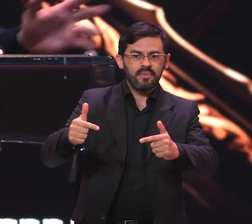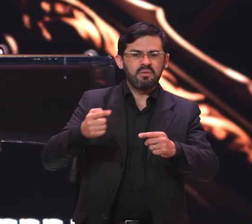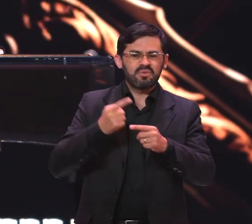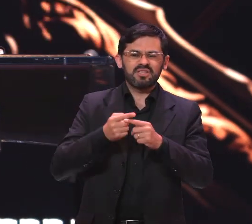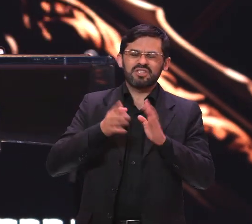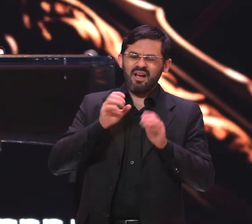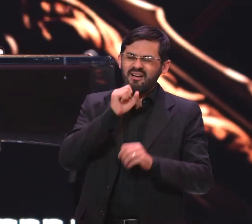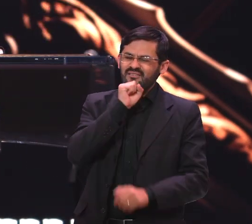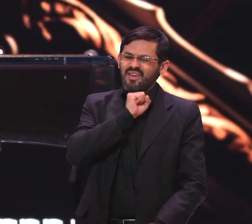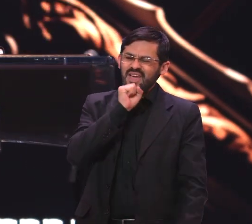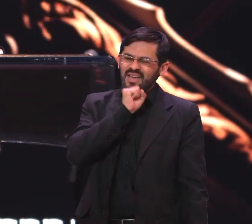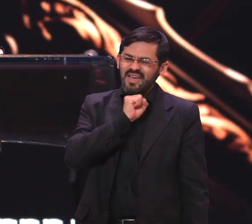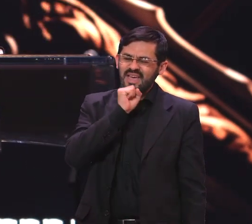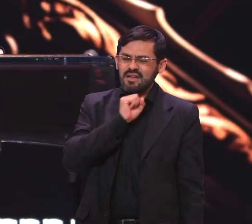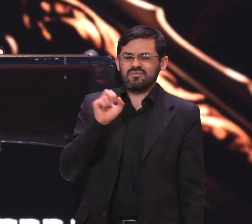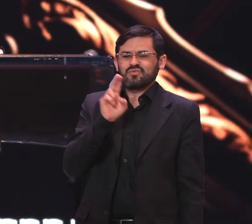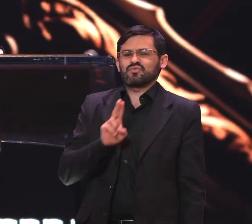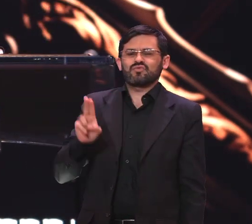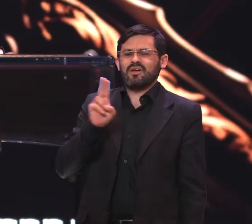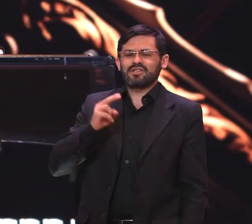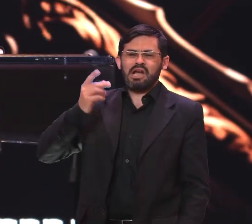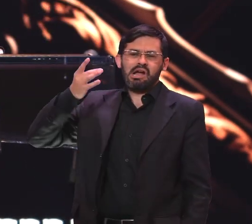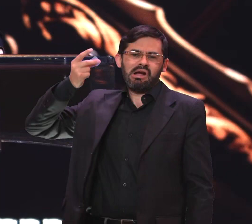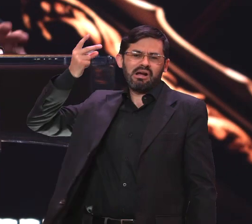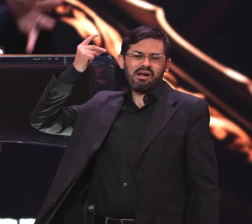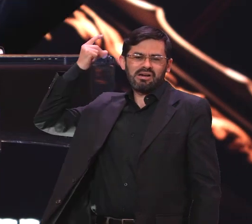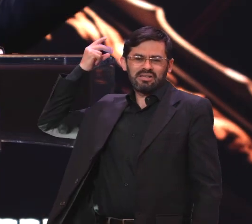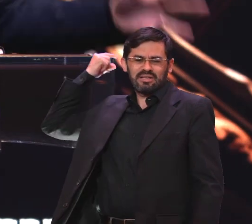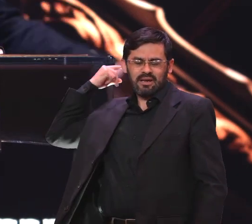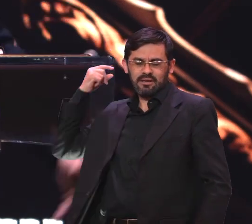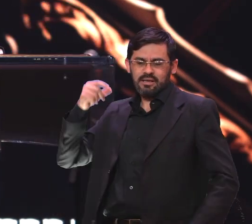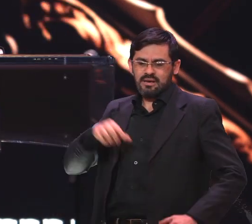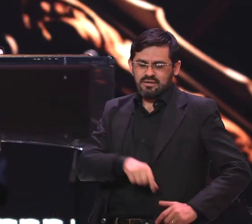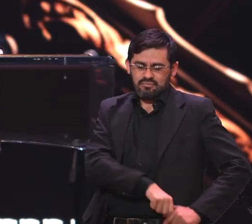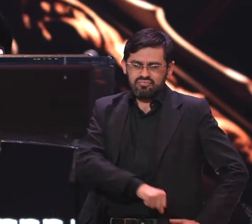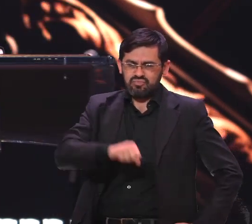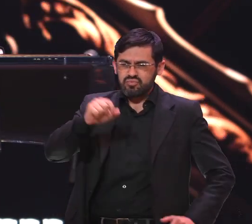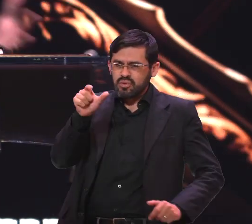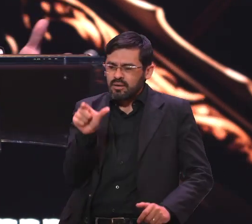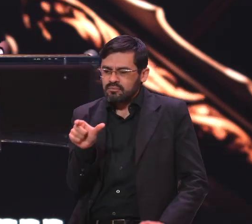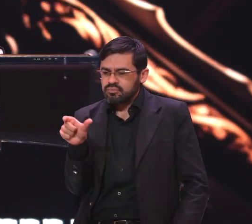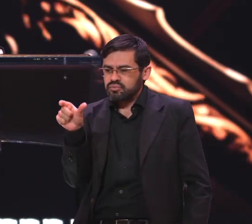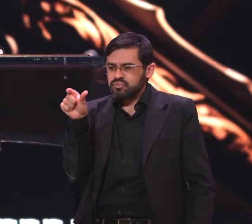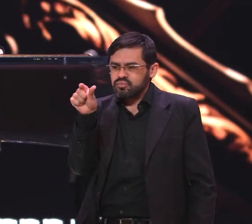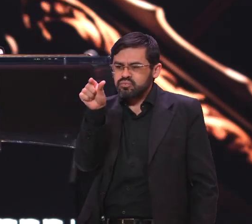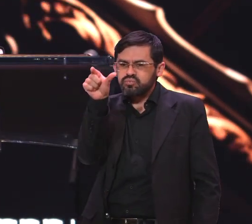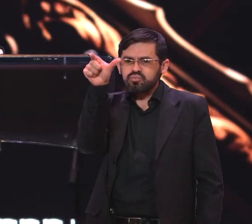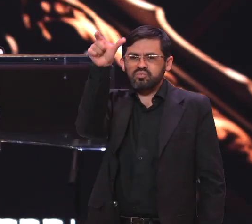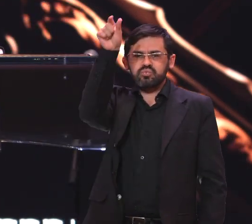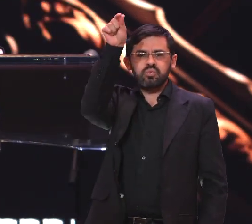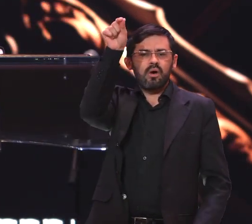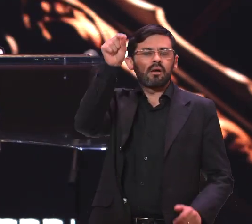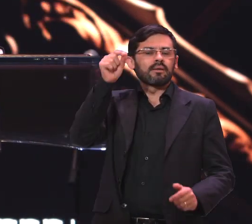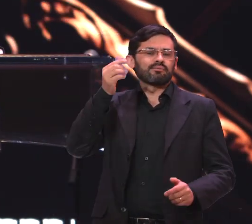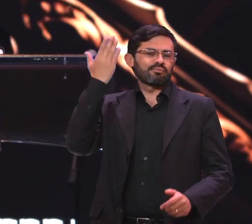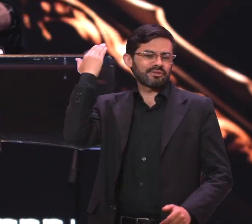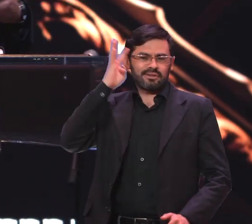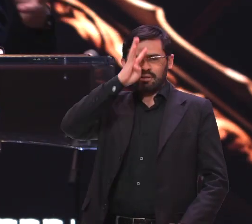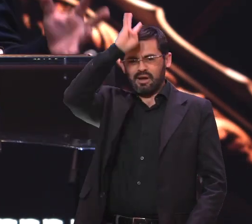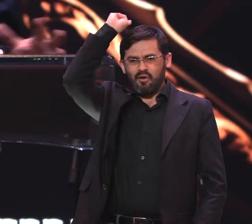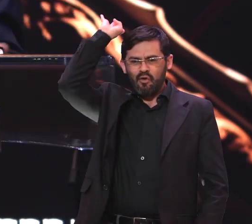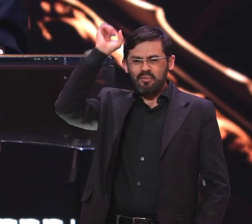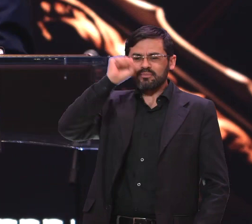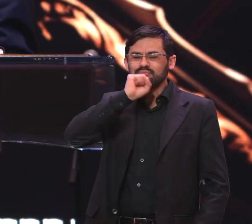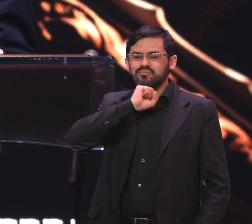mais antiga tipo de espada, curta, de lâmina reta, de 2 gumes. Na Roma antiga,